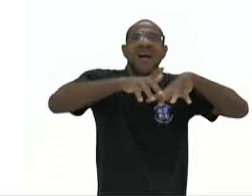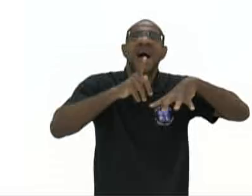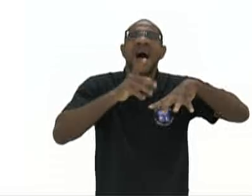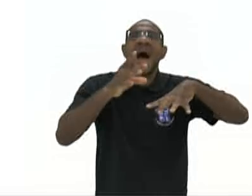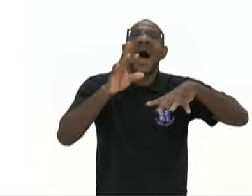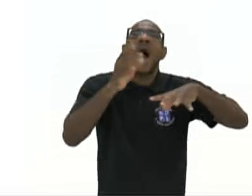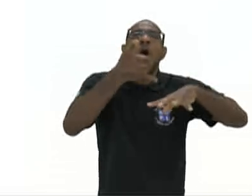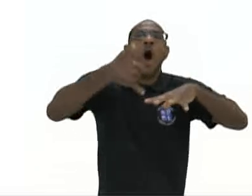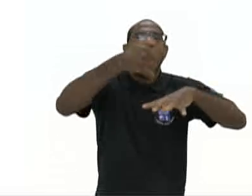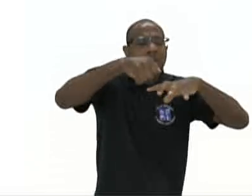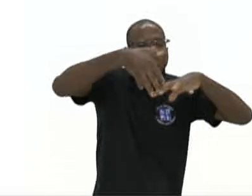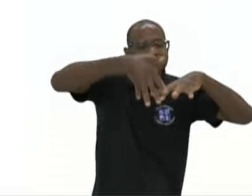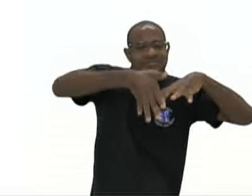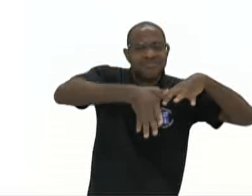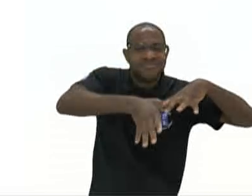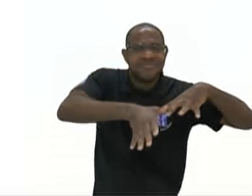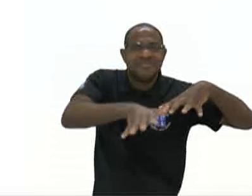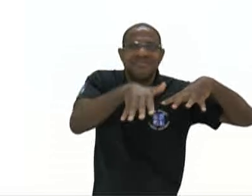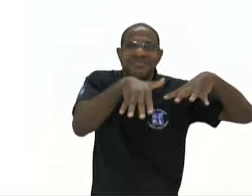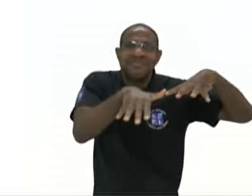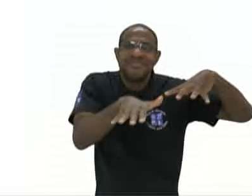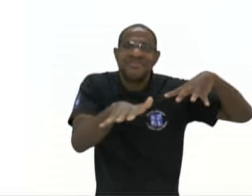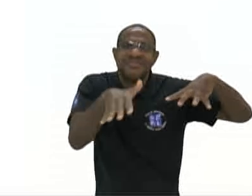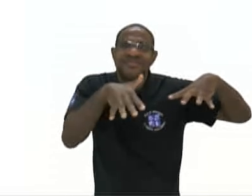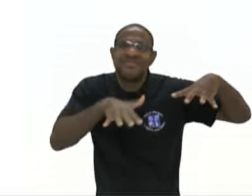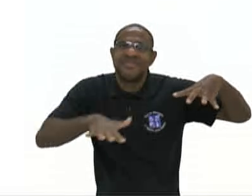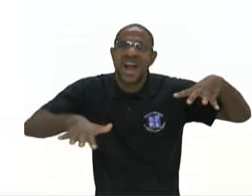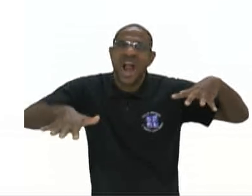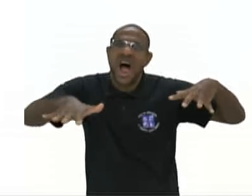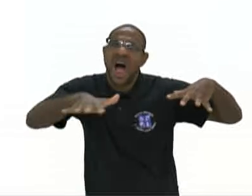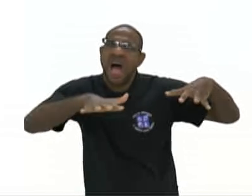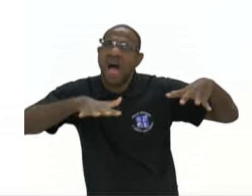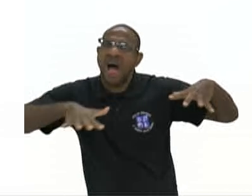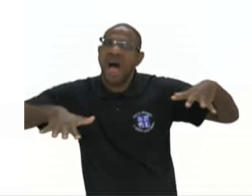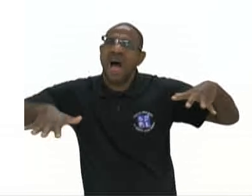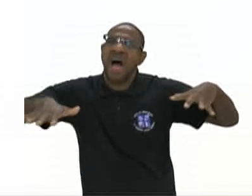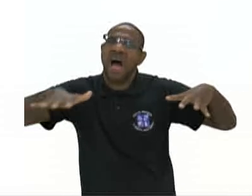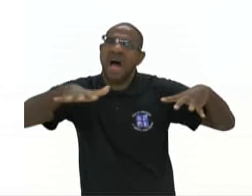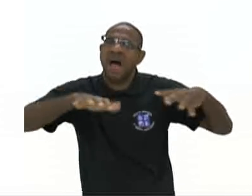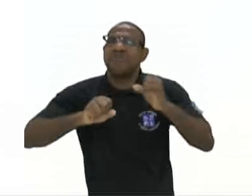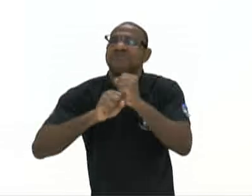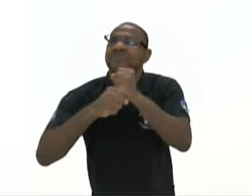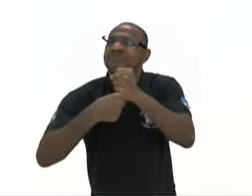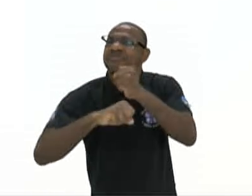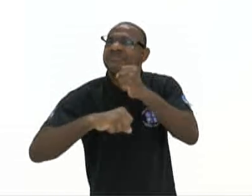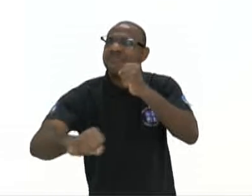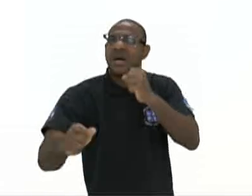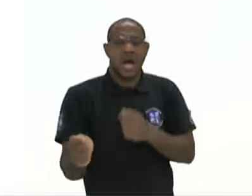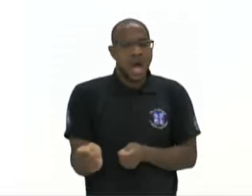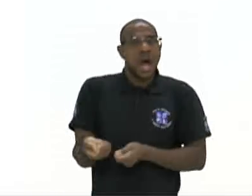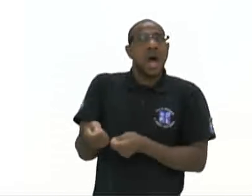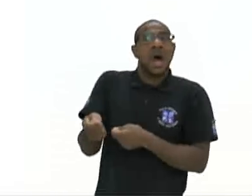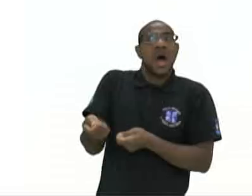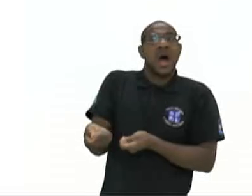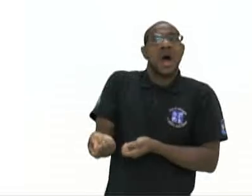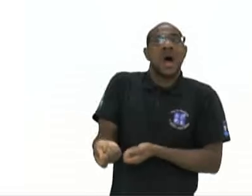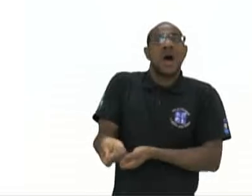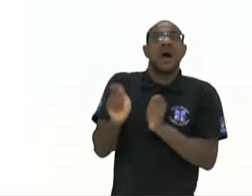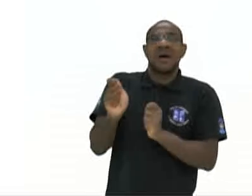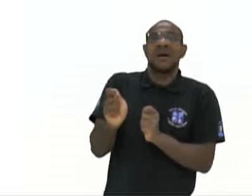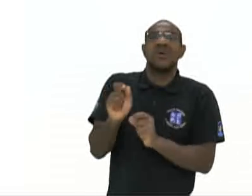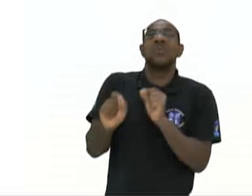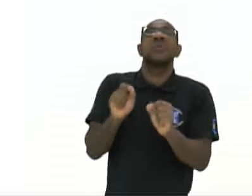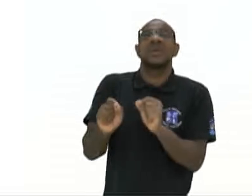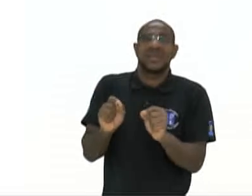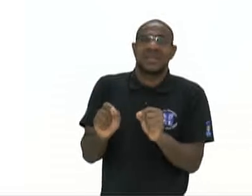derramamento. Aproximadamente 300 comunidades tradicionais pesqueiras estão recebendo em suas